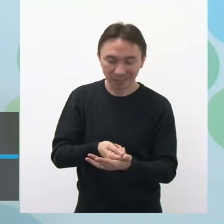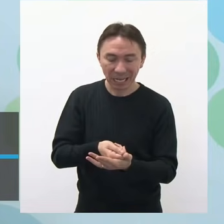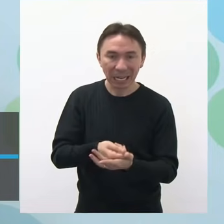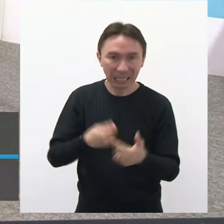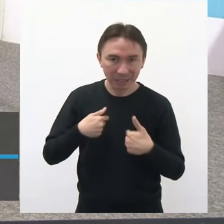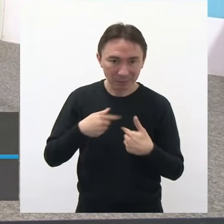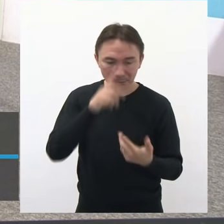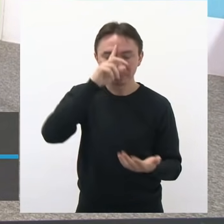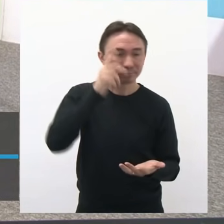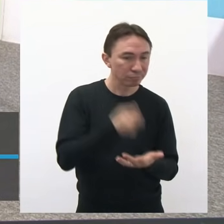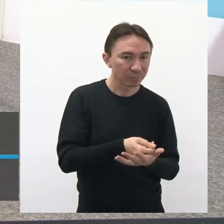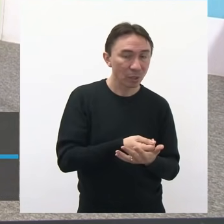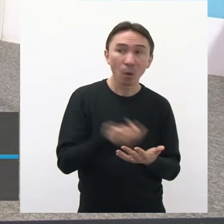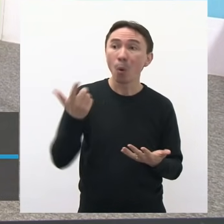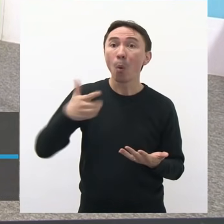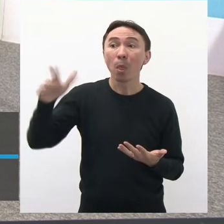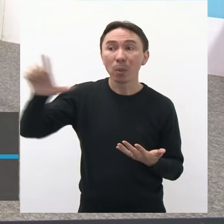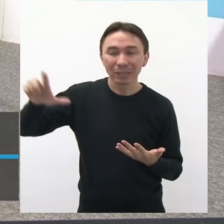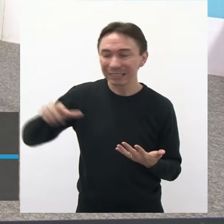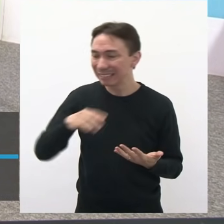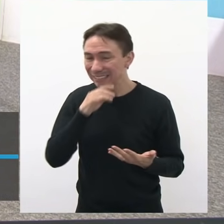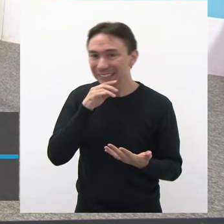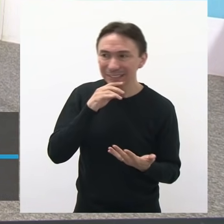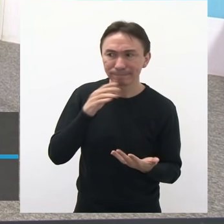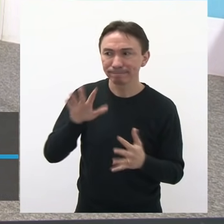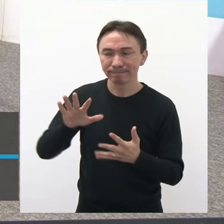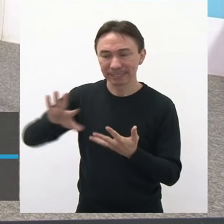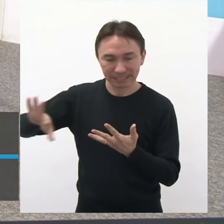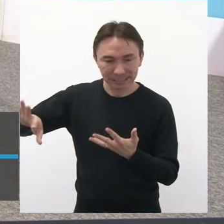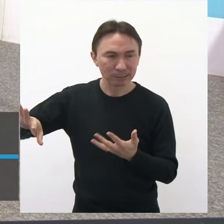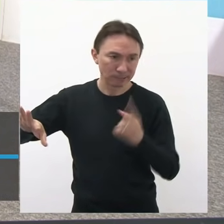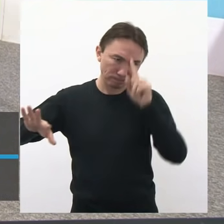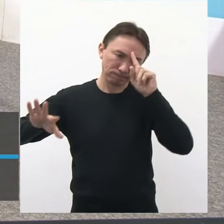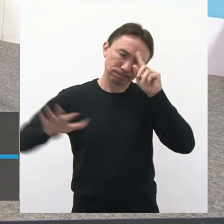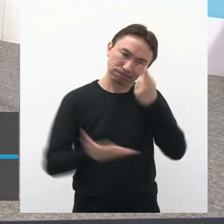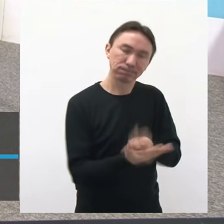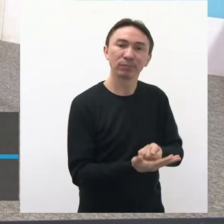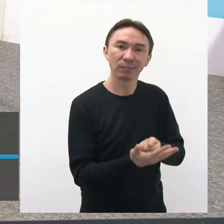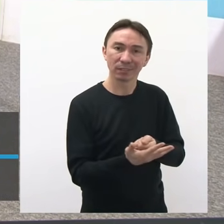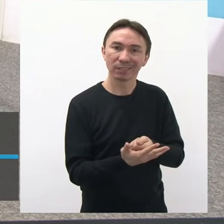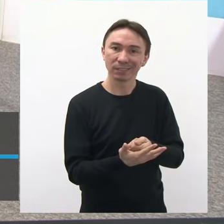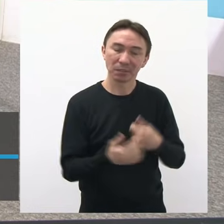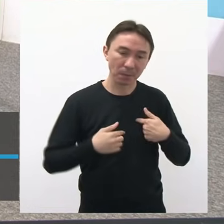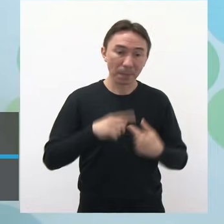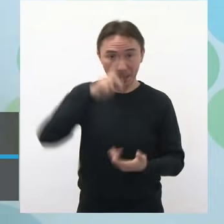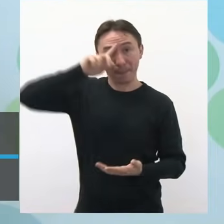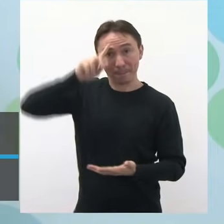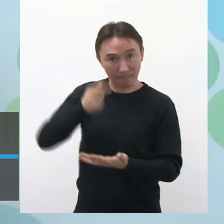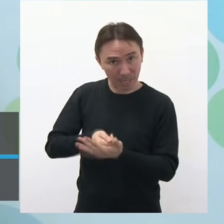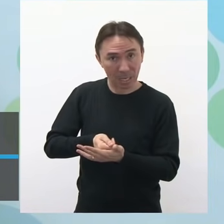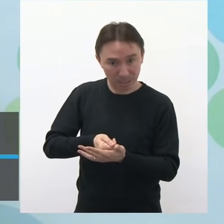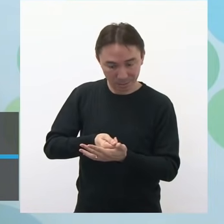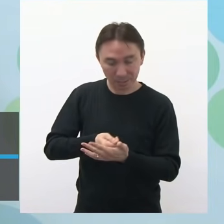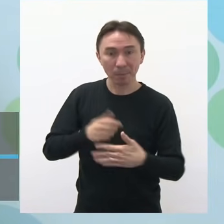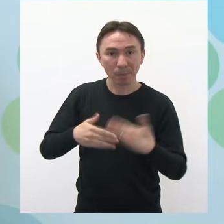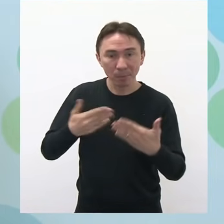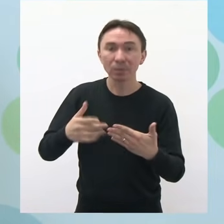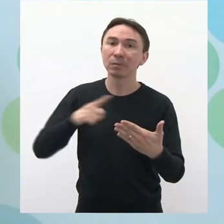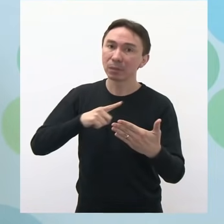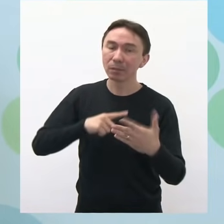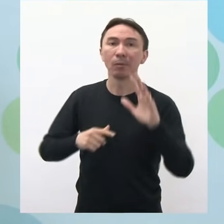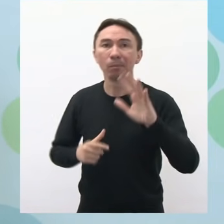outras coisas, mas também as escolhas que a gente faz têm consequências e todo mundo sabe disso. Vamos lá. Então, a ideia é a